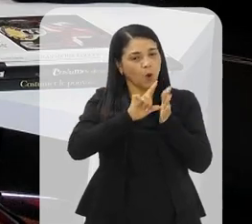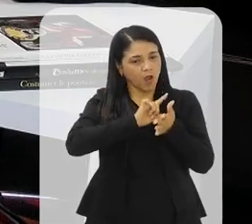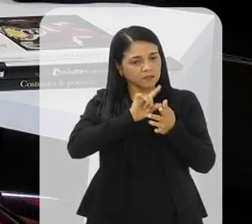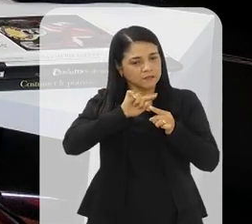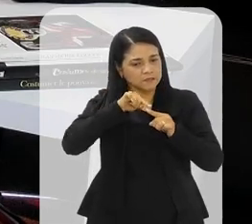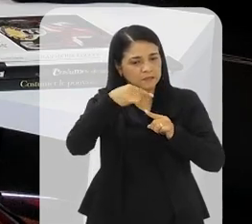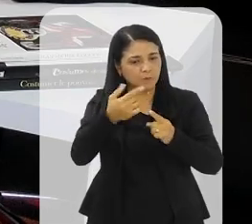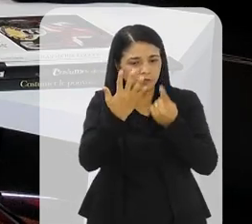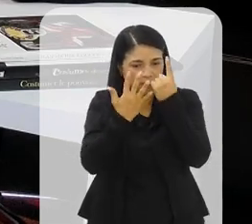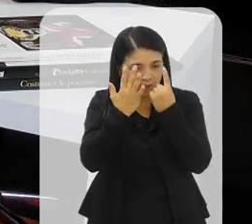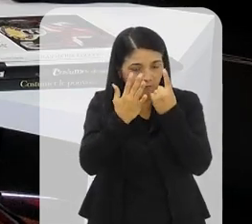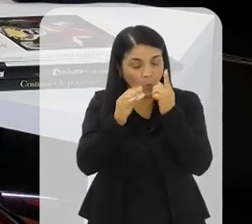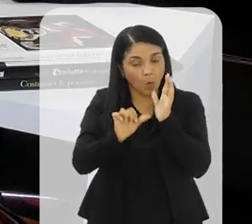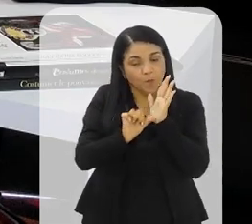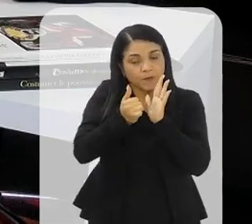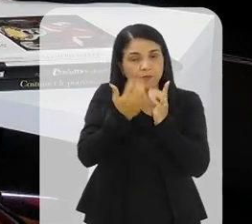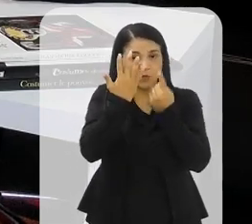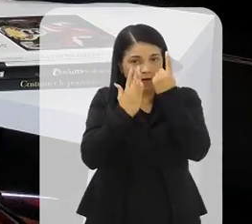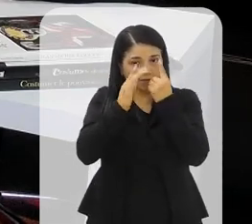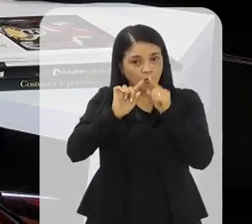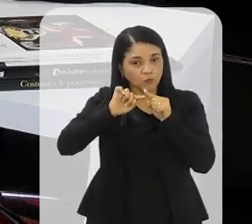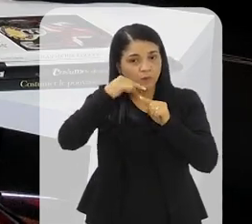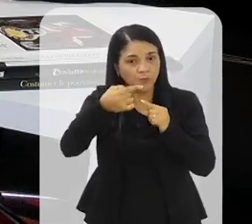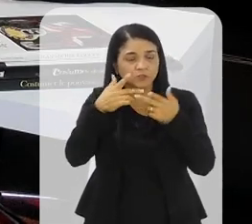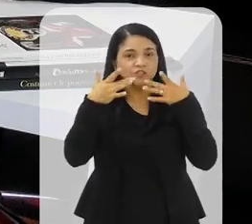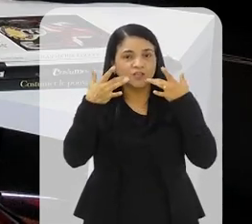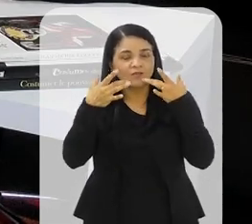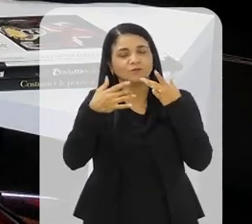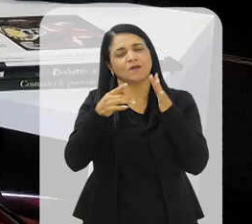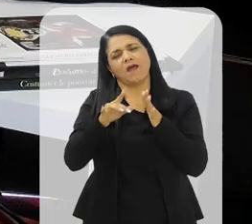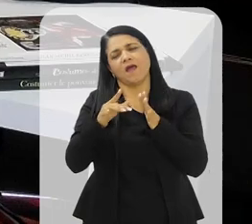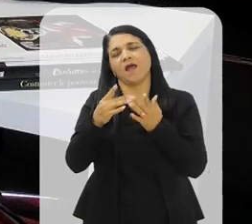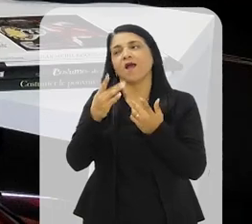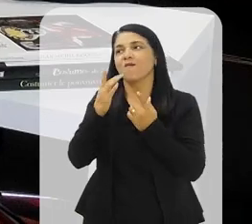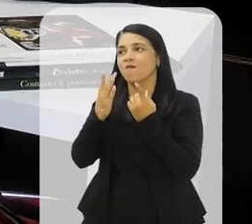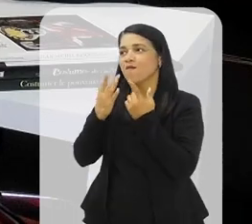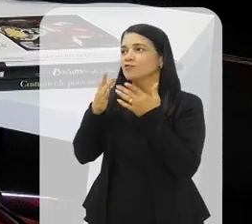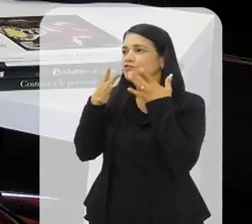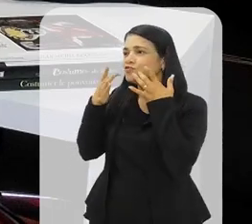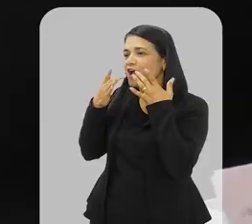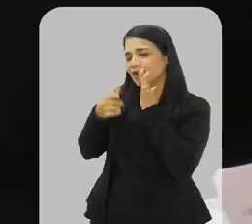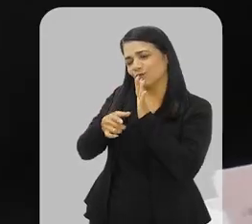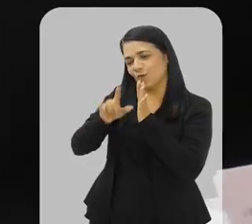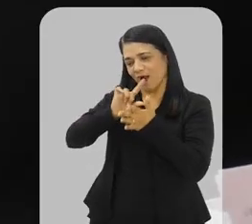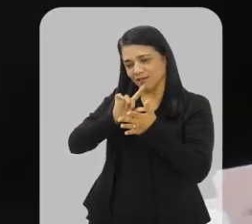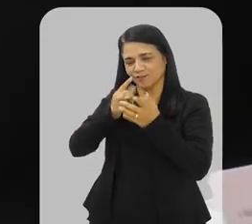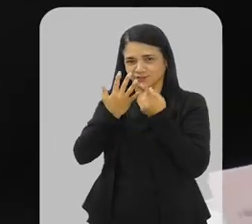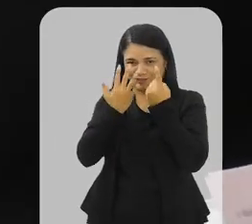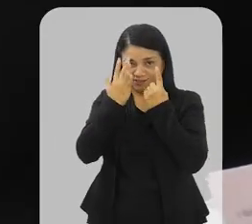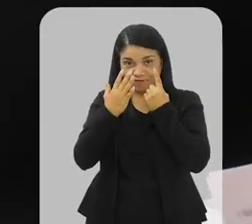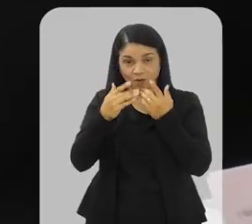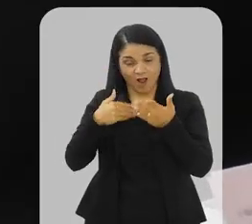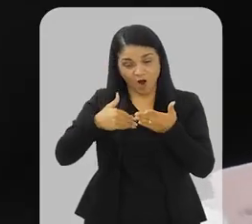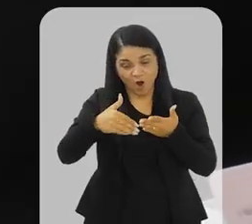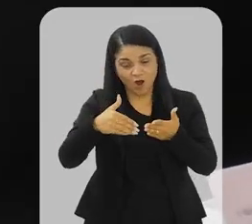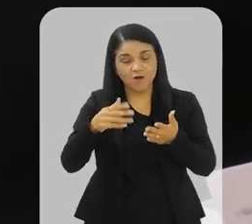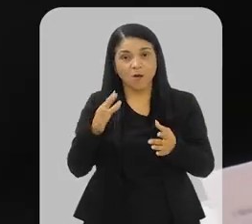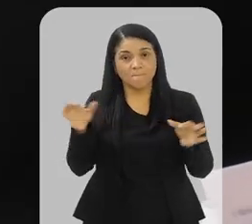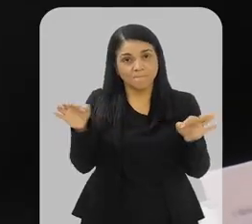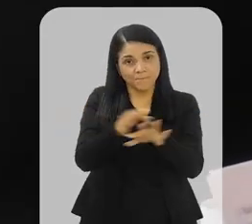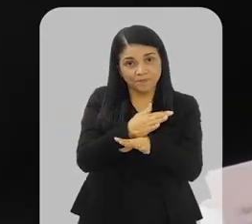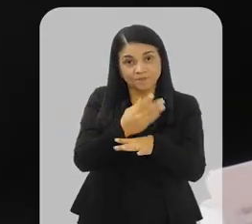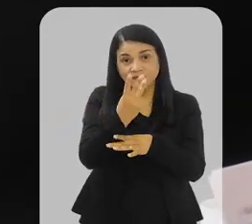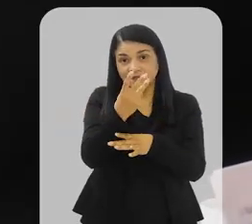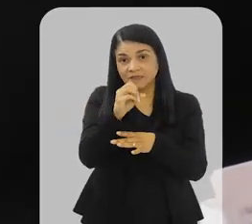depois ou o carnaval e depois do teatro o teatro entra bem antes do carnaval esse ano eu completo 30 anos de de